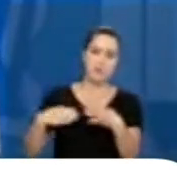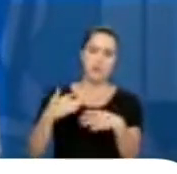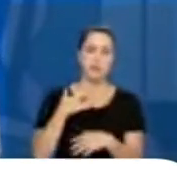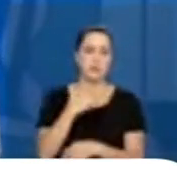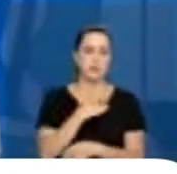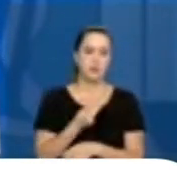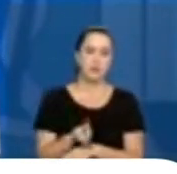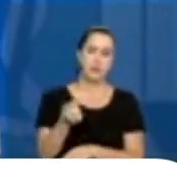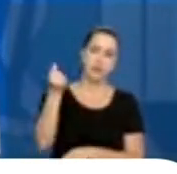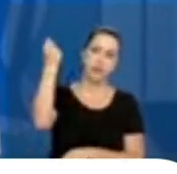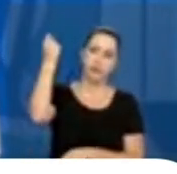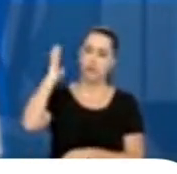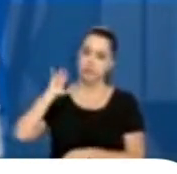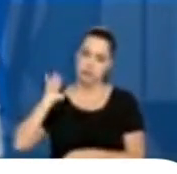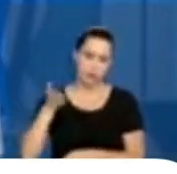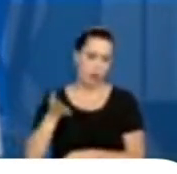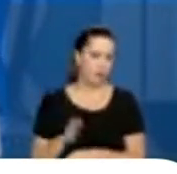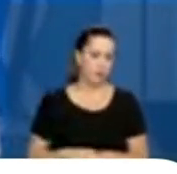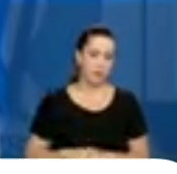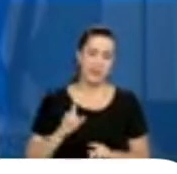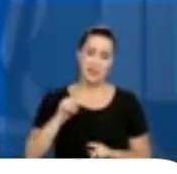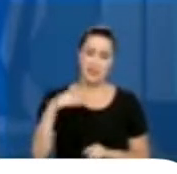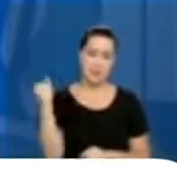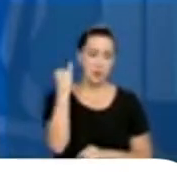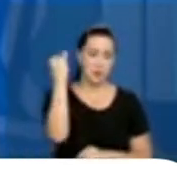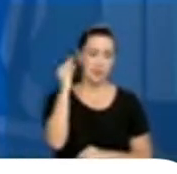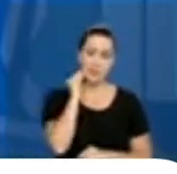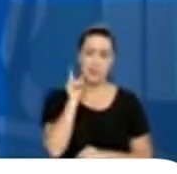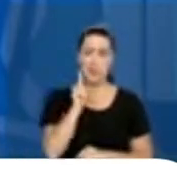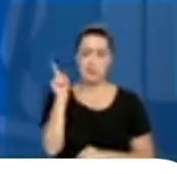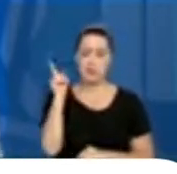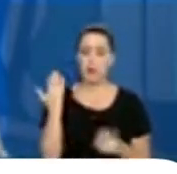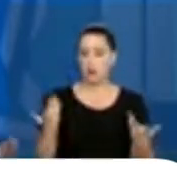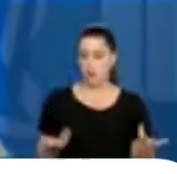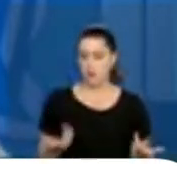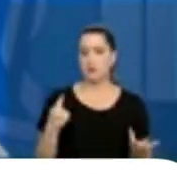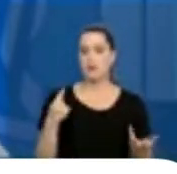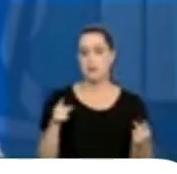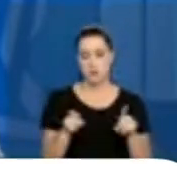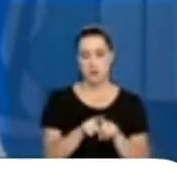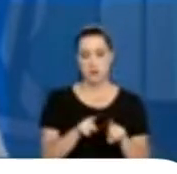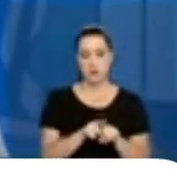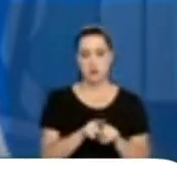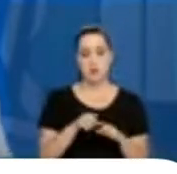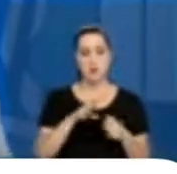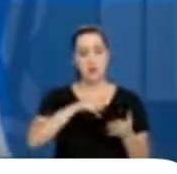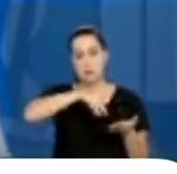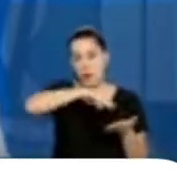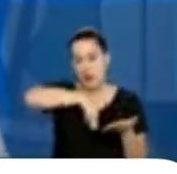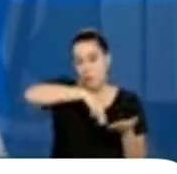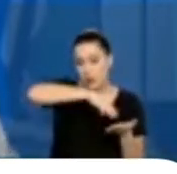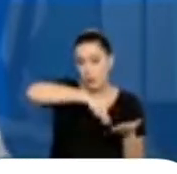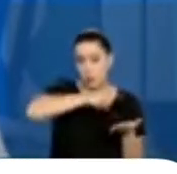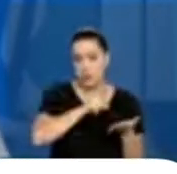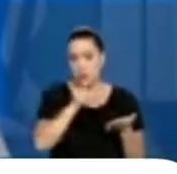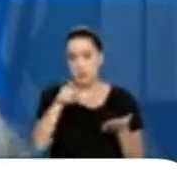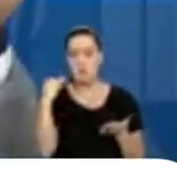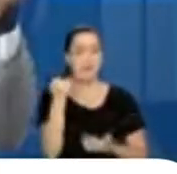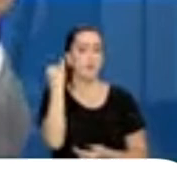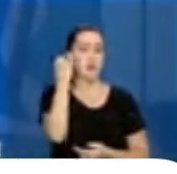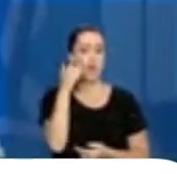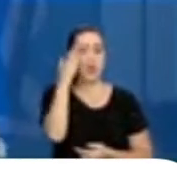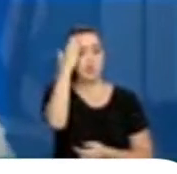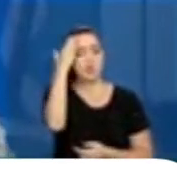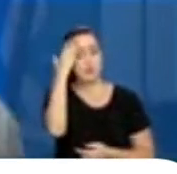têm uma experiência muito grande. O importante é que a metodologia também, além de estar precisa, que seja a mesma, ou seja, eu